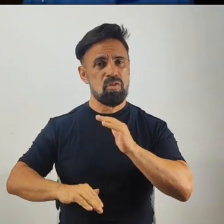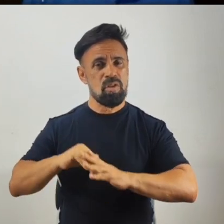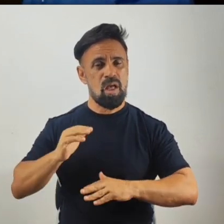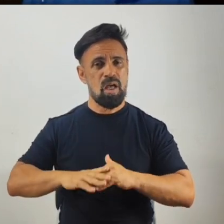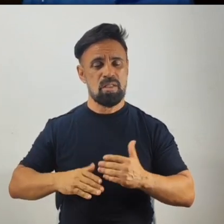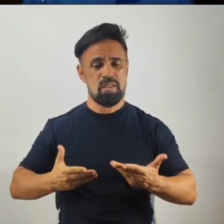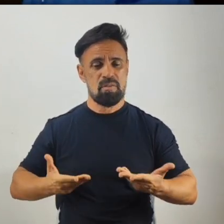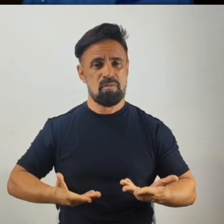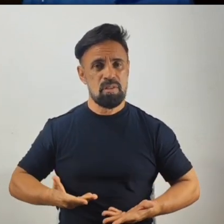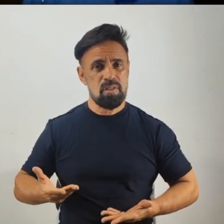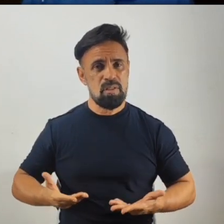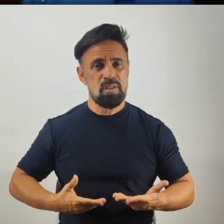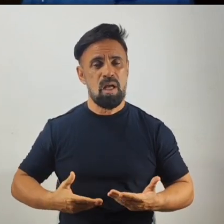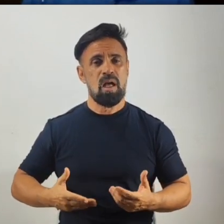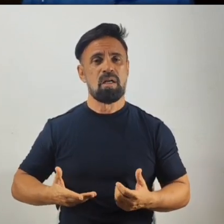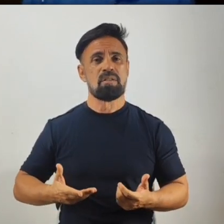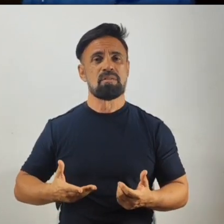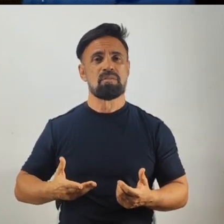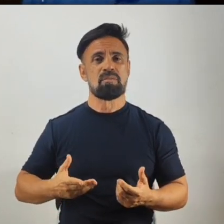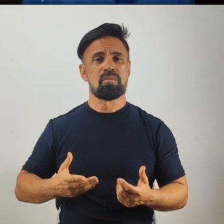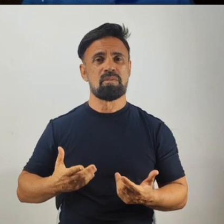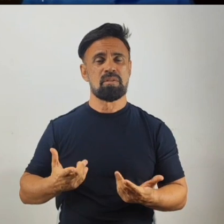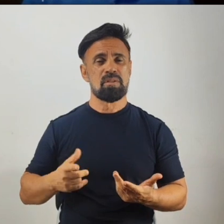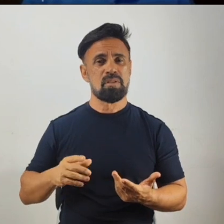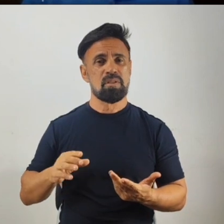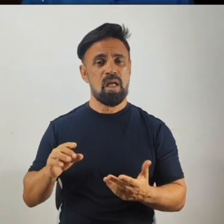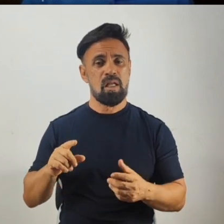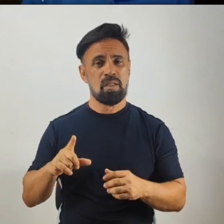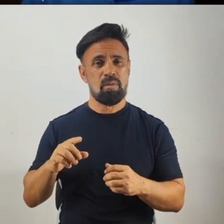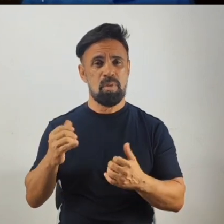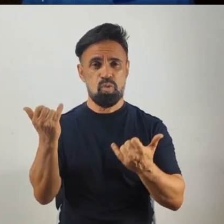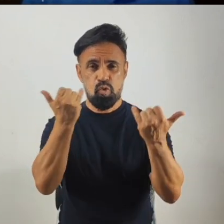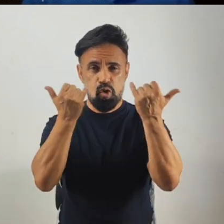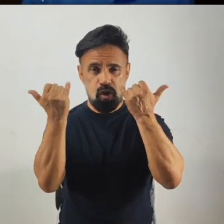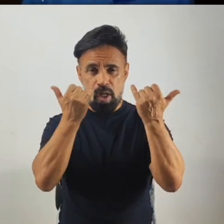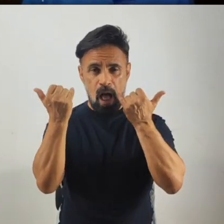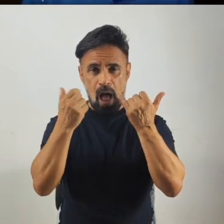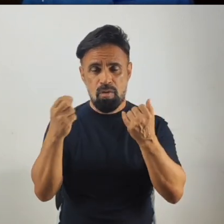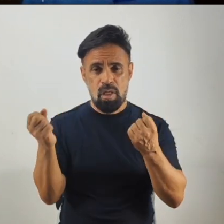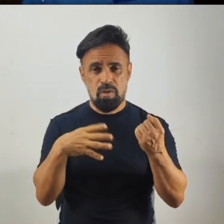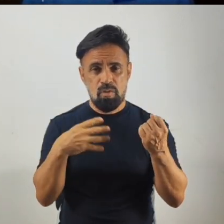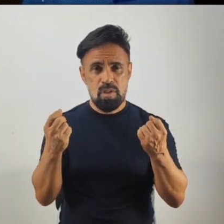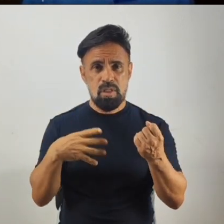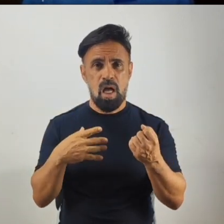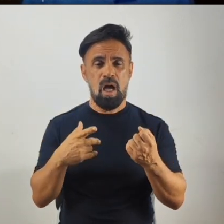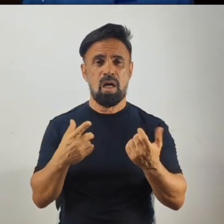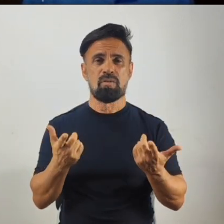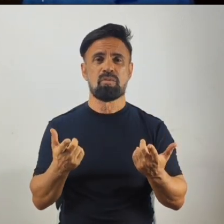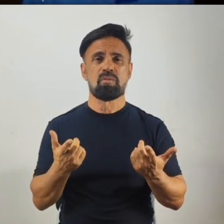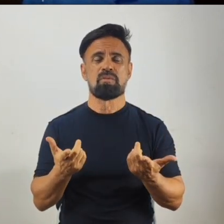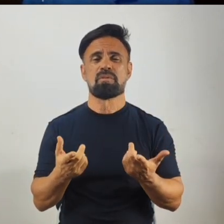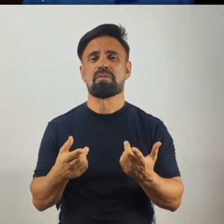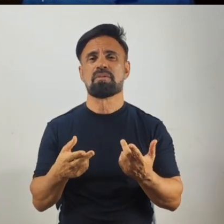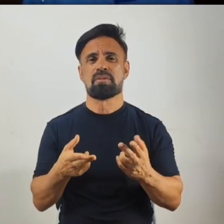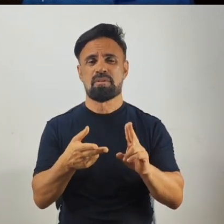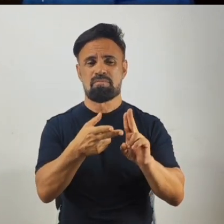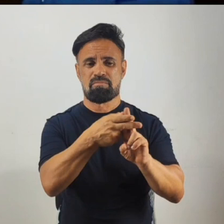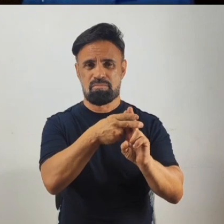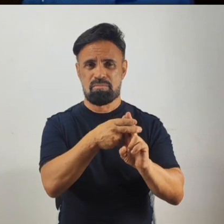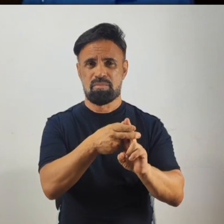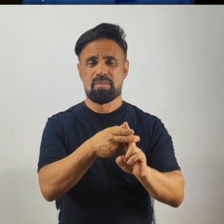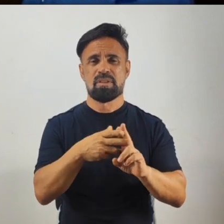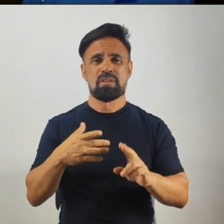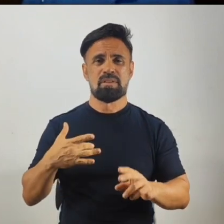desses profissionais. O serviço de saúde está inscrito e manter seus dados atualizados